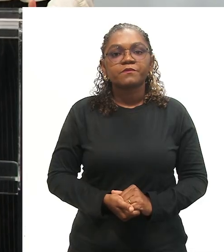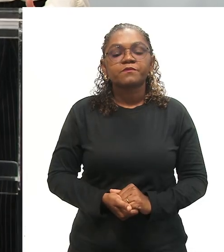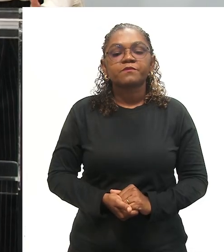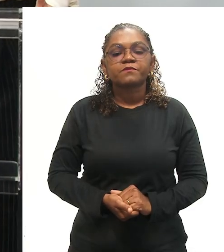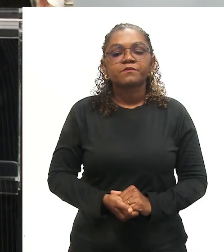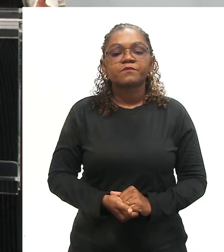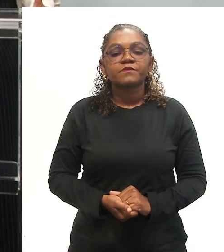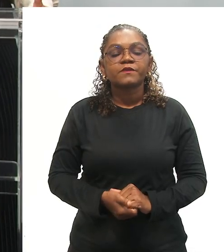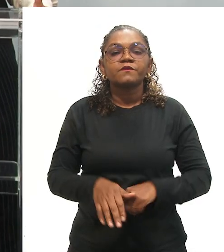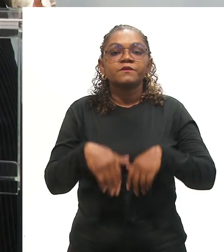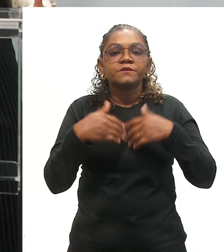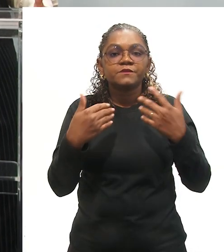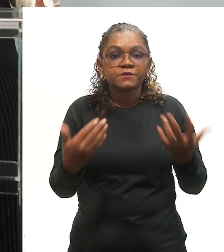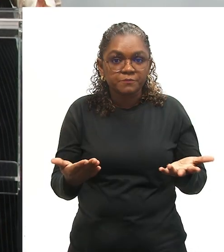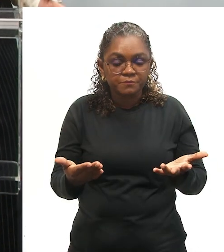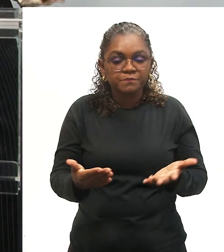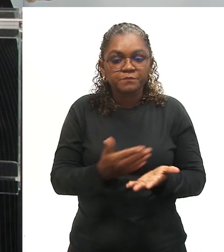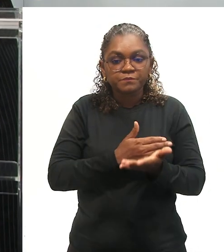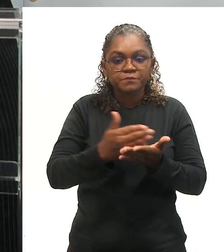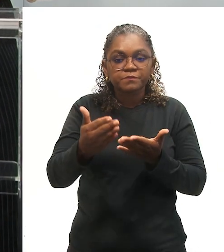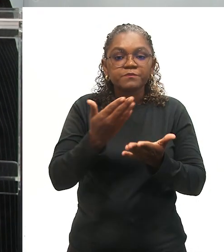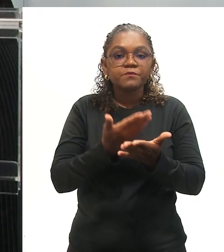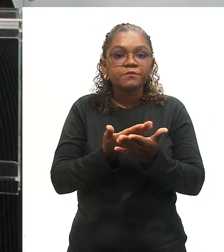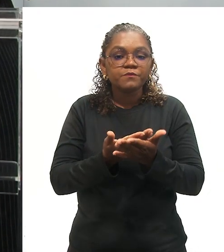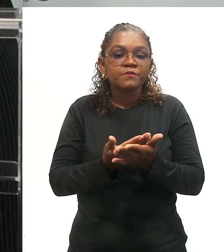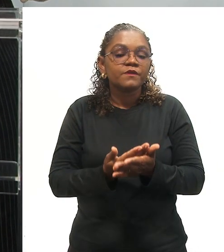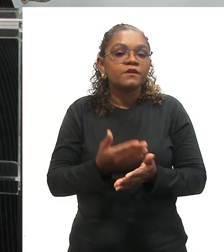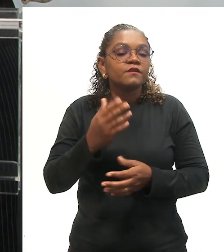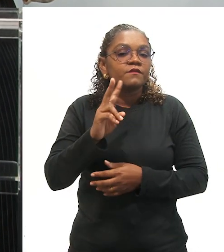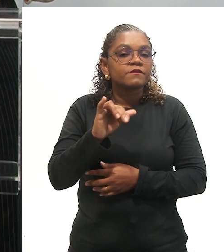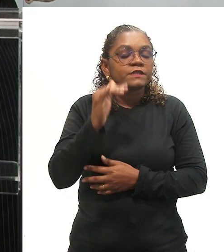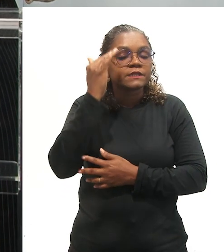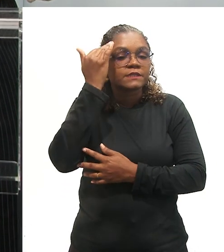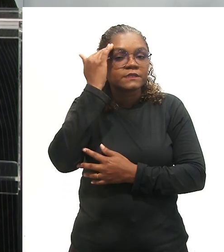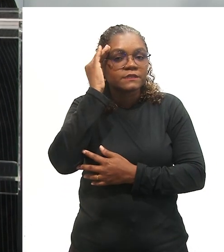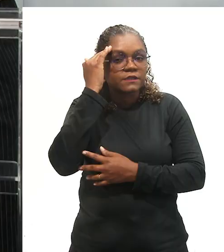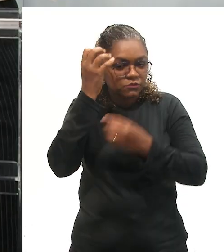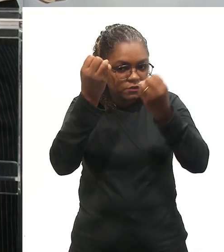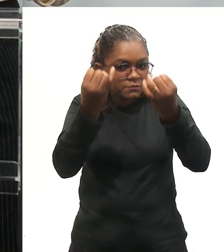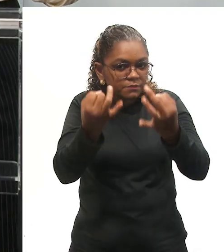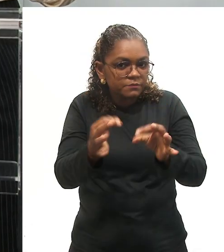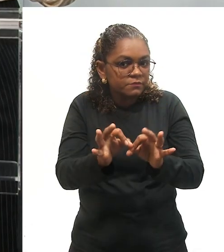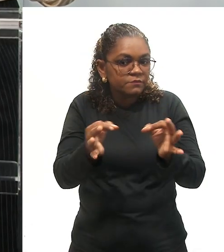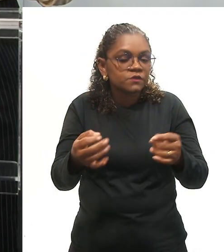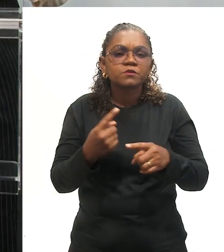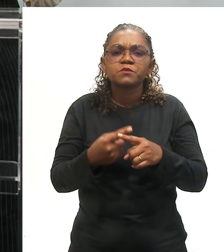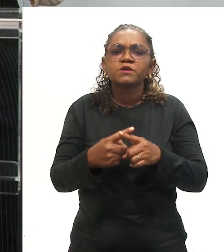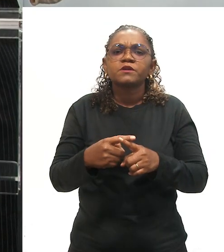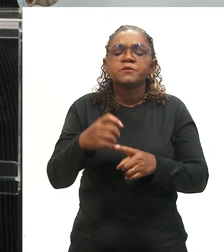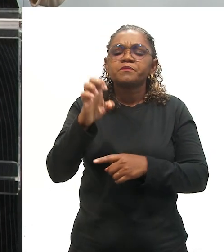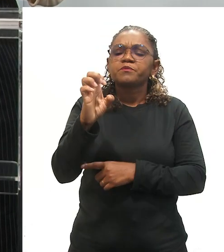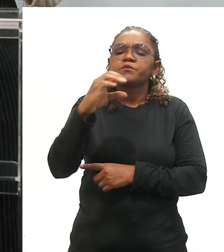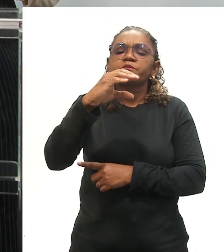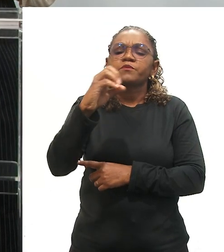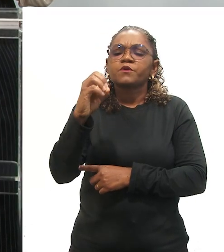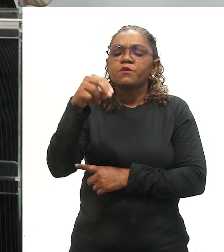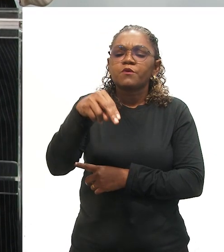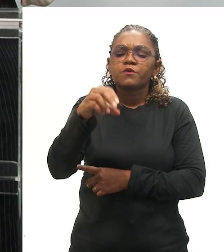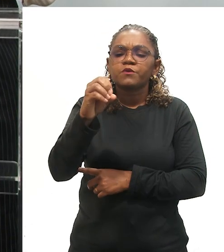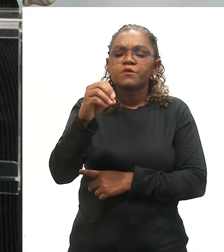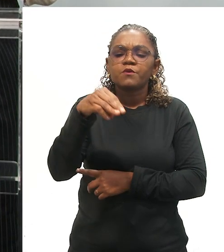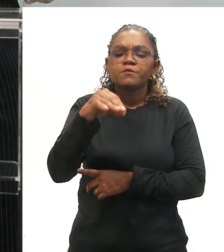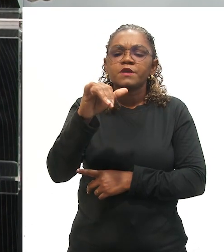Bom, para iniciar essa aula, queria explicar que a gente vai entender um pouquinho mais sobre por que a economia existe. Qual a importância de estudar